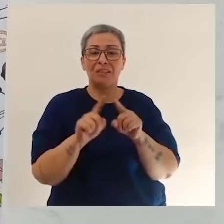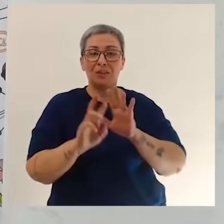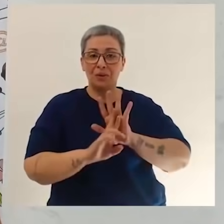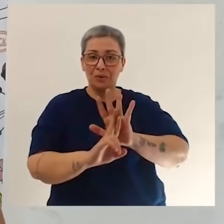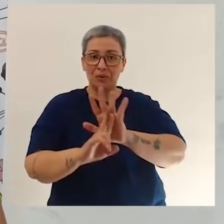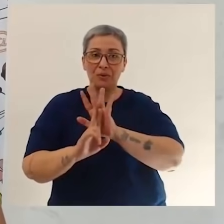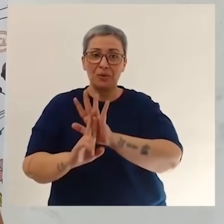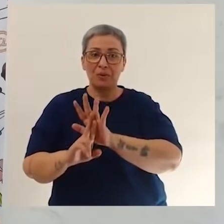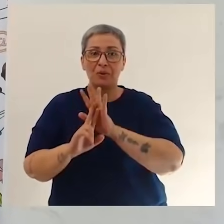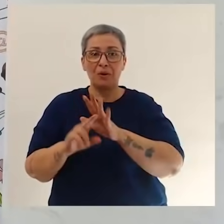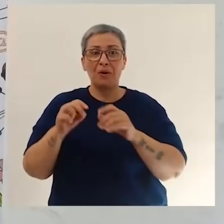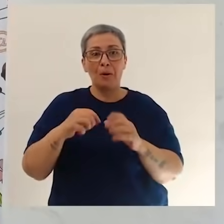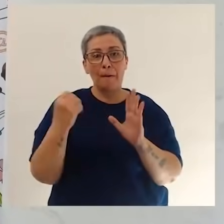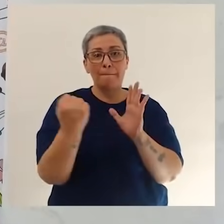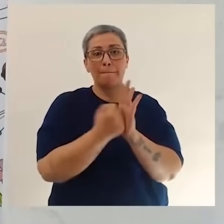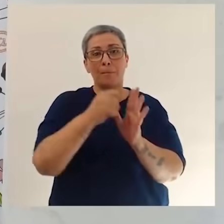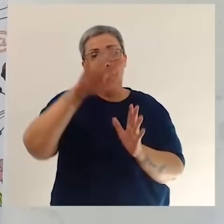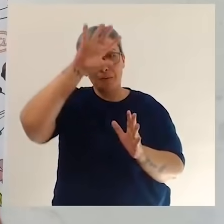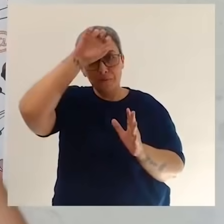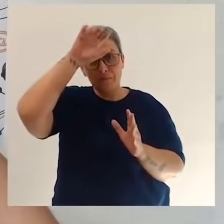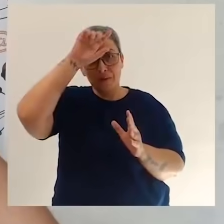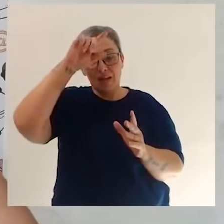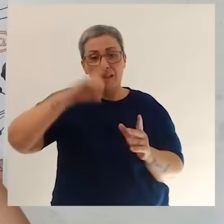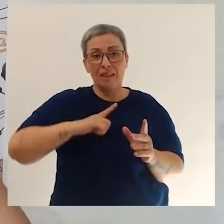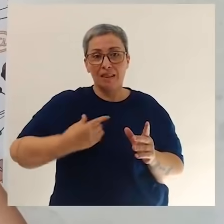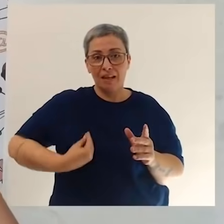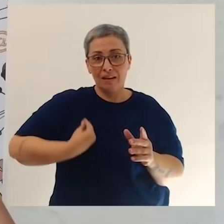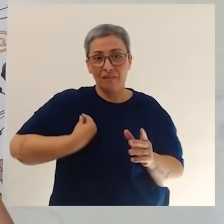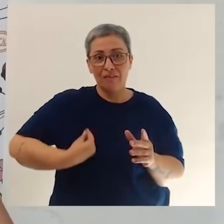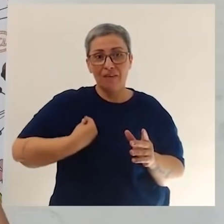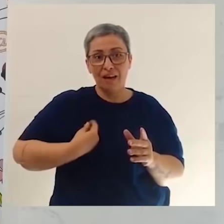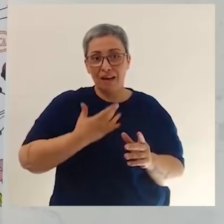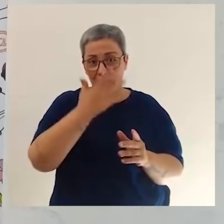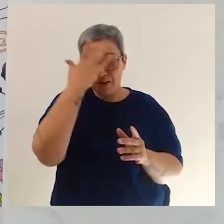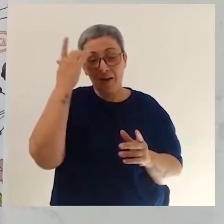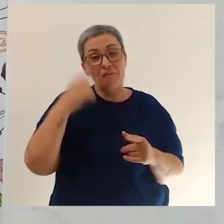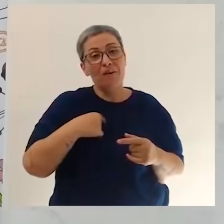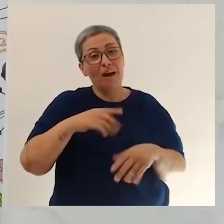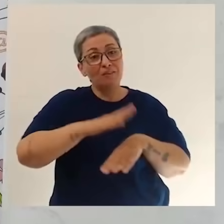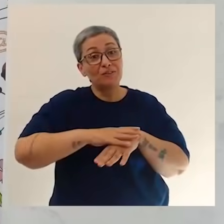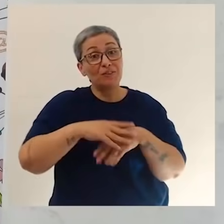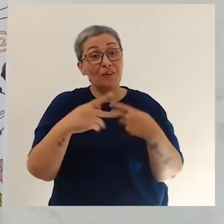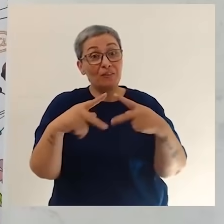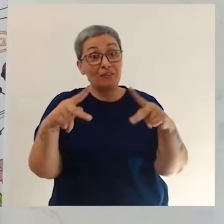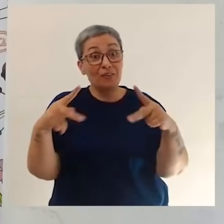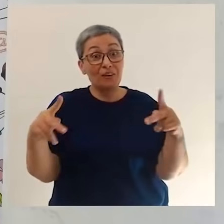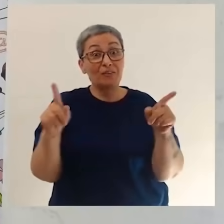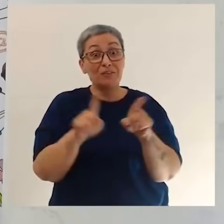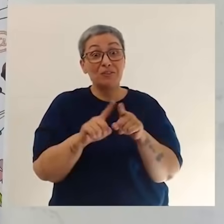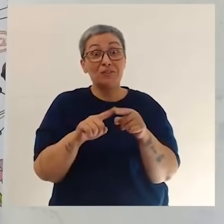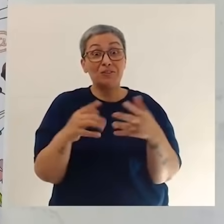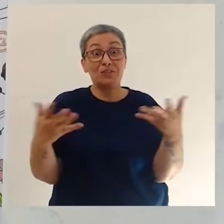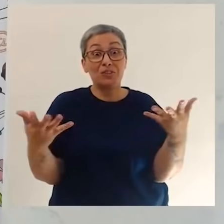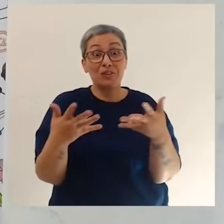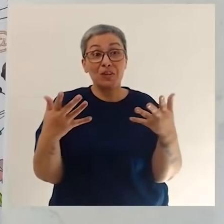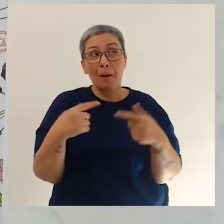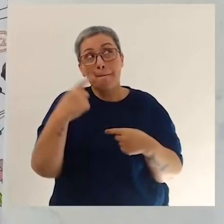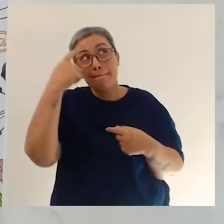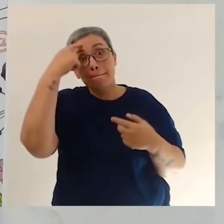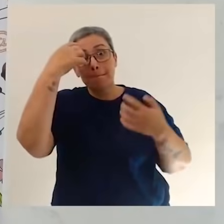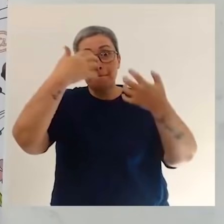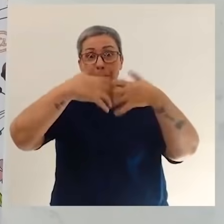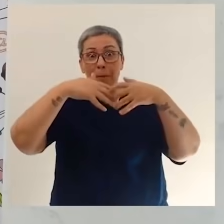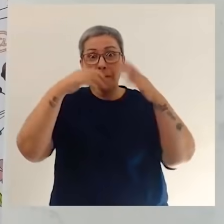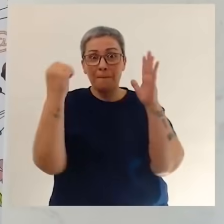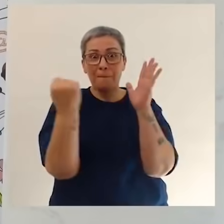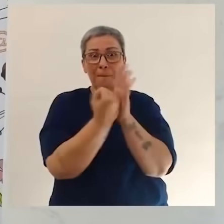a representação que um marco de memória tem para a vida dessas pessoas, é a sua vez. É a sua vez de